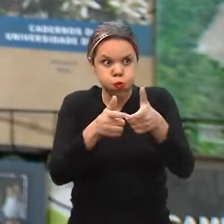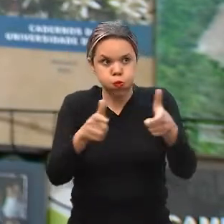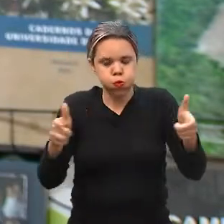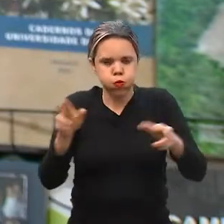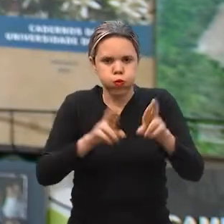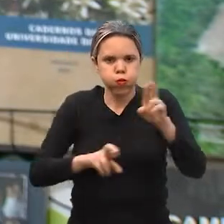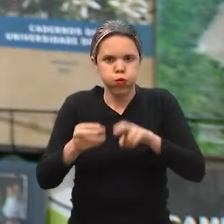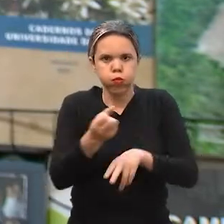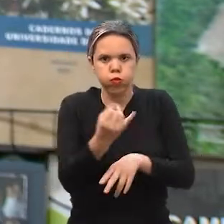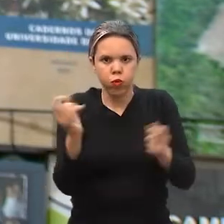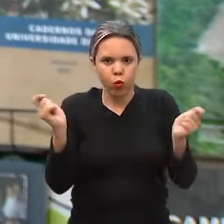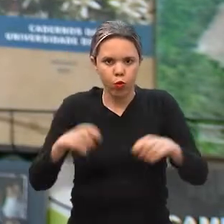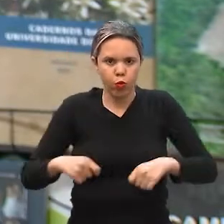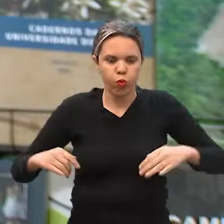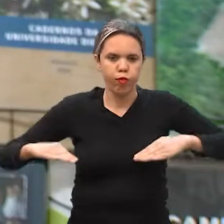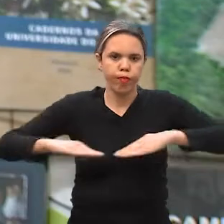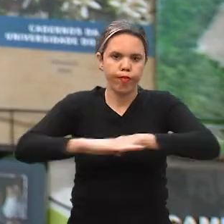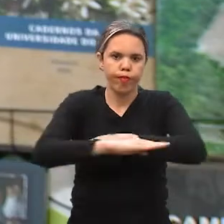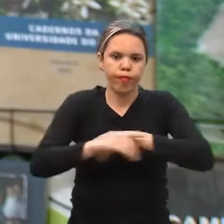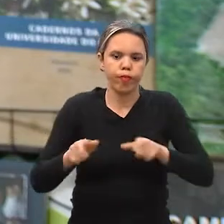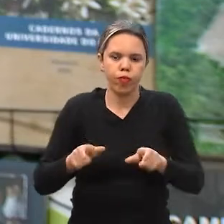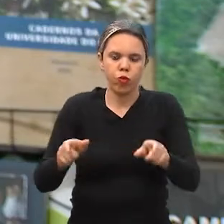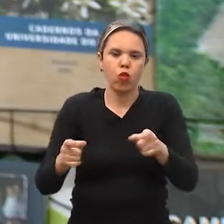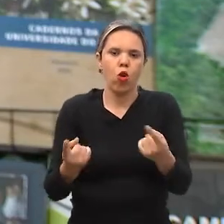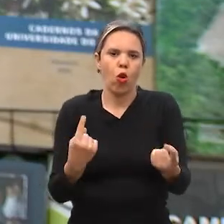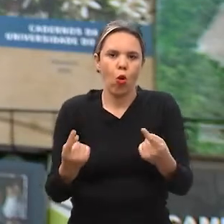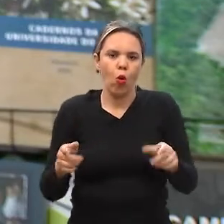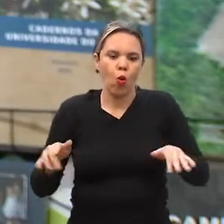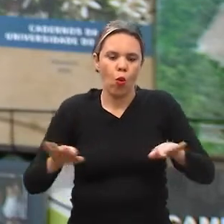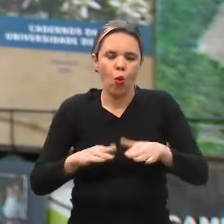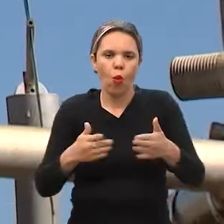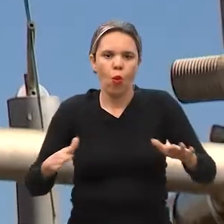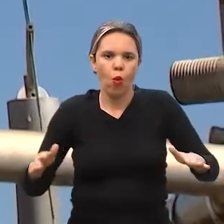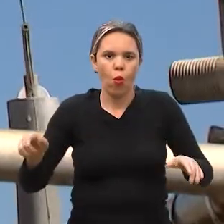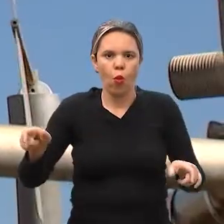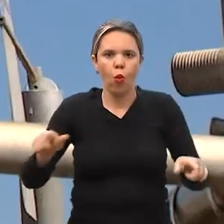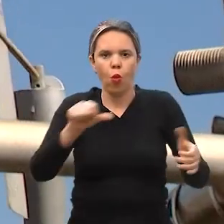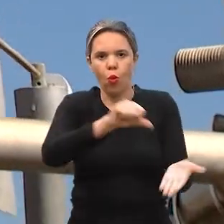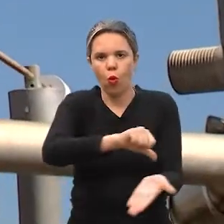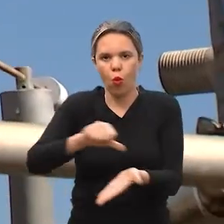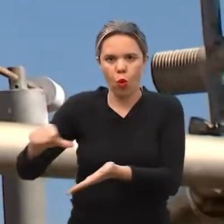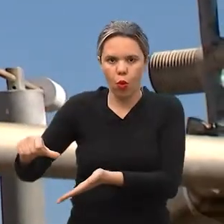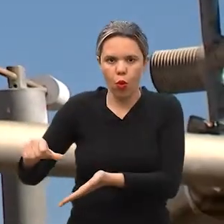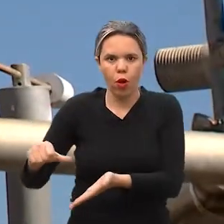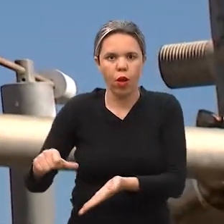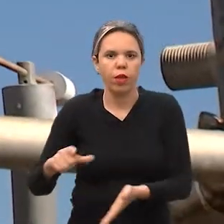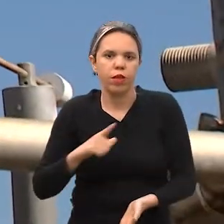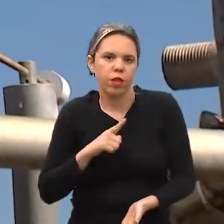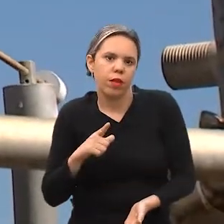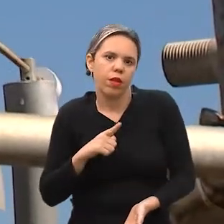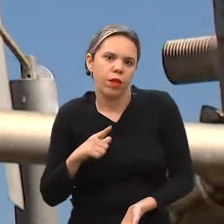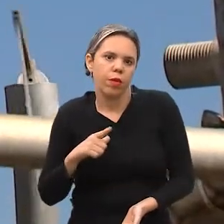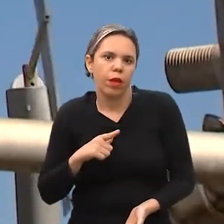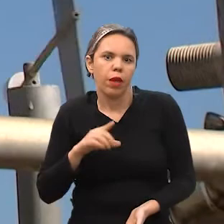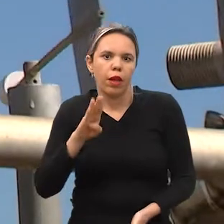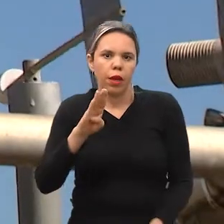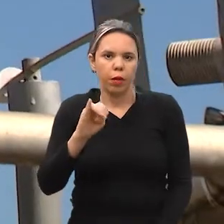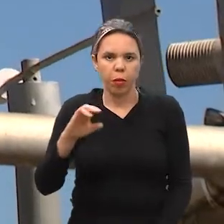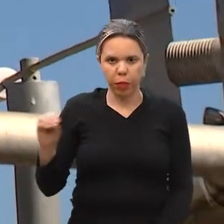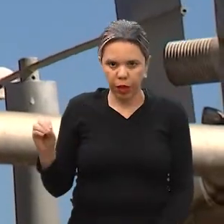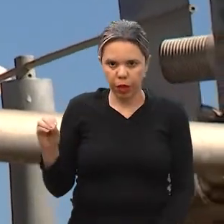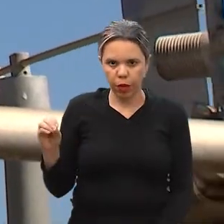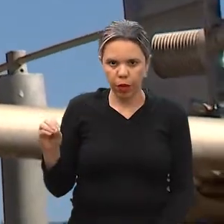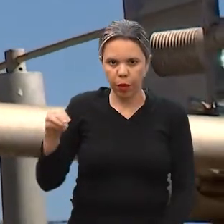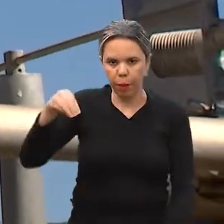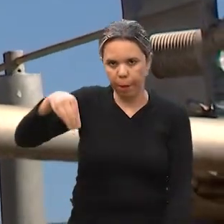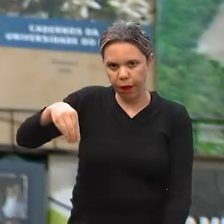verificar rotas possíveis, rotas alternativas em caso de ocorrência de tempestades. A gente tem a parte de biometeorologia, que